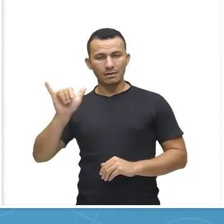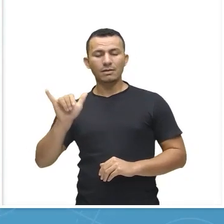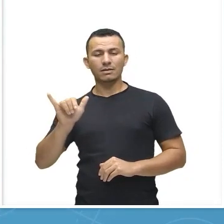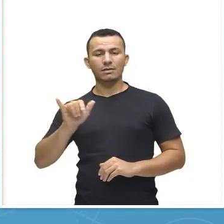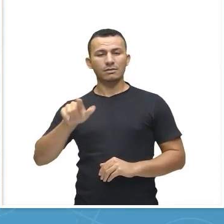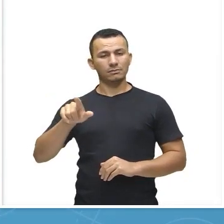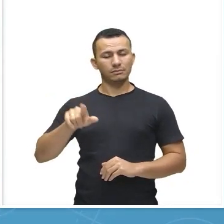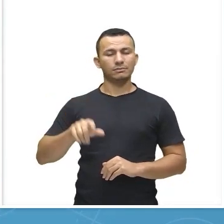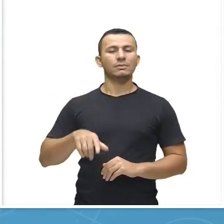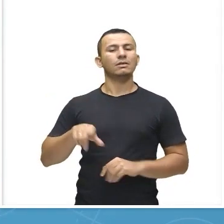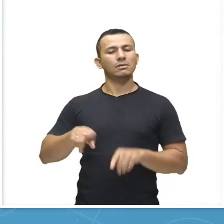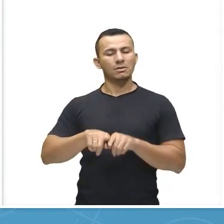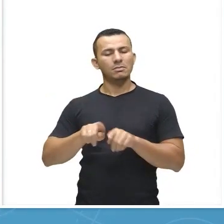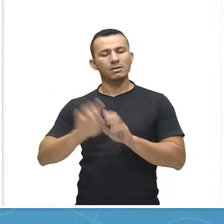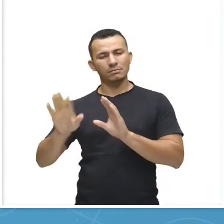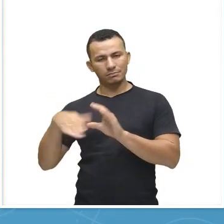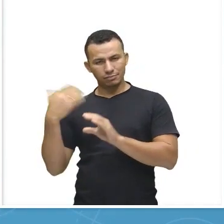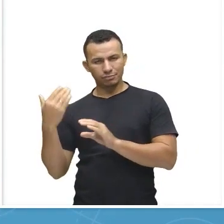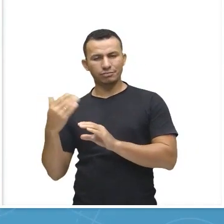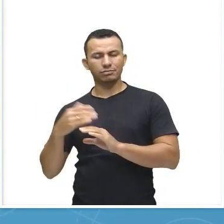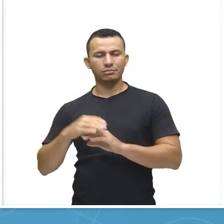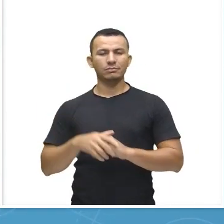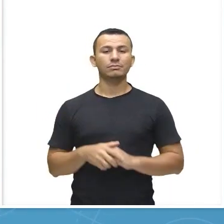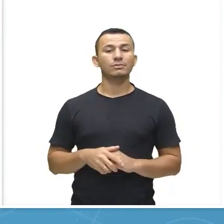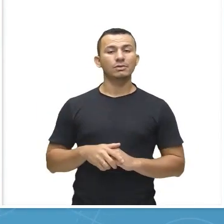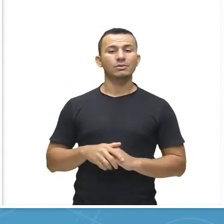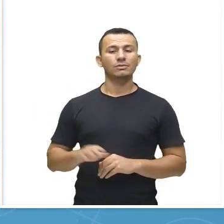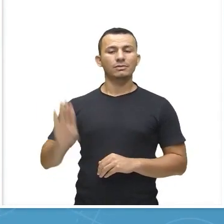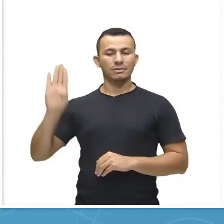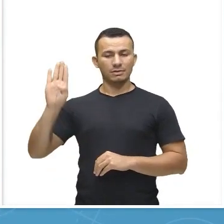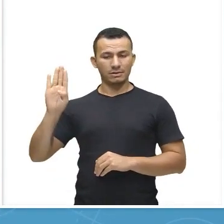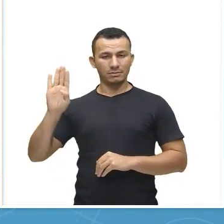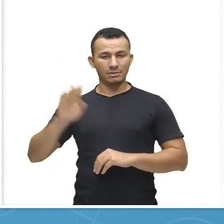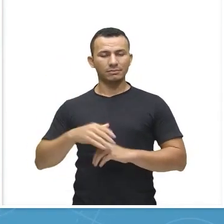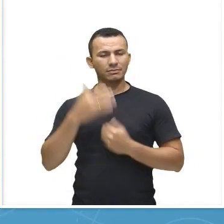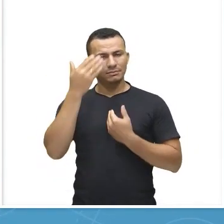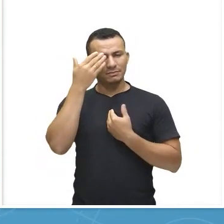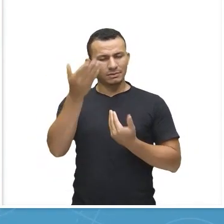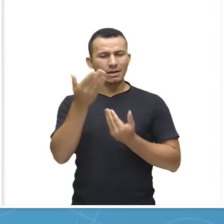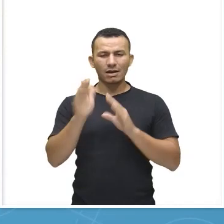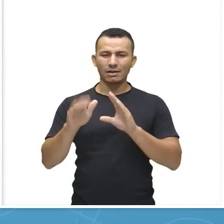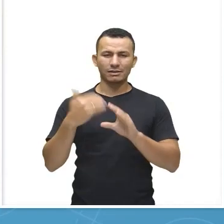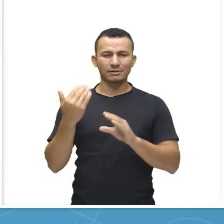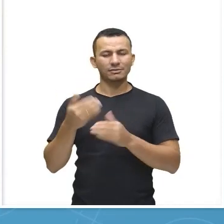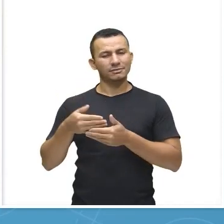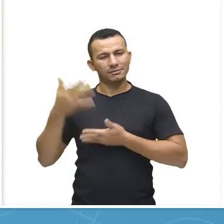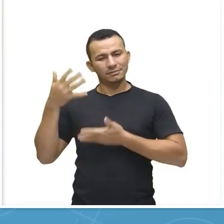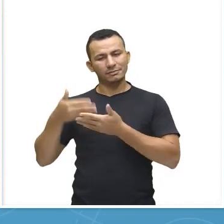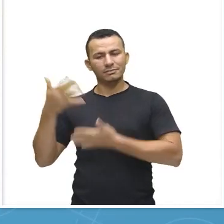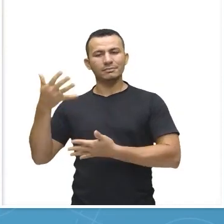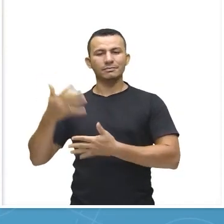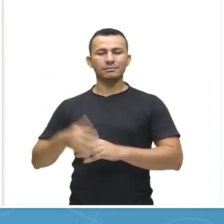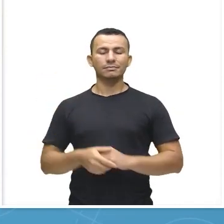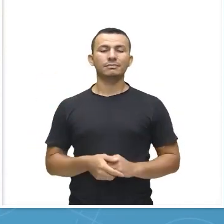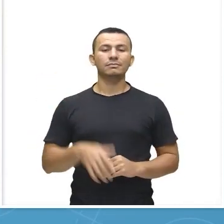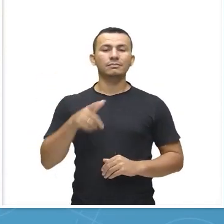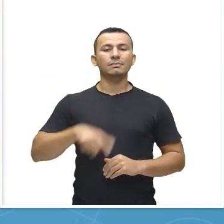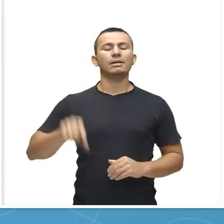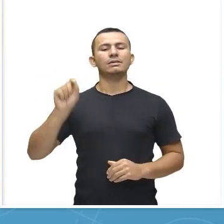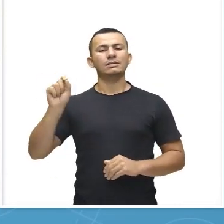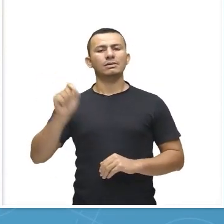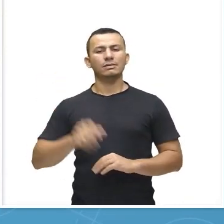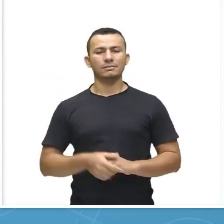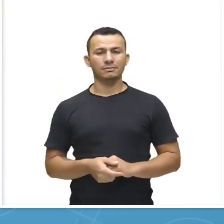Ferreira Santiago. Olha só, colocou letra B. Obrigado, Evelyn, pela participação. Tem mais uma aí, então.